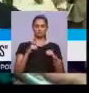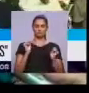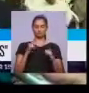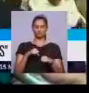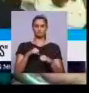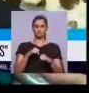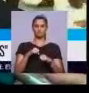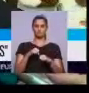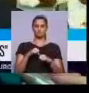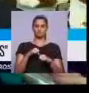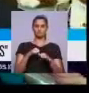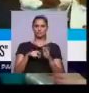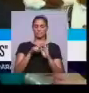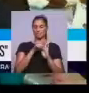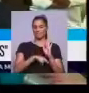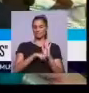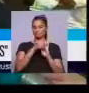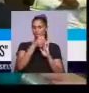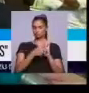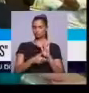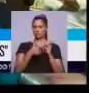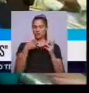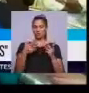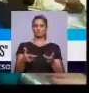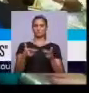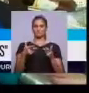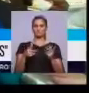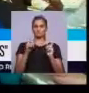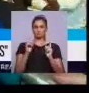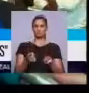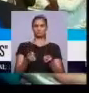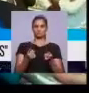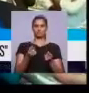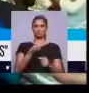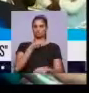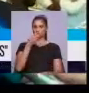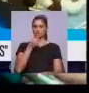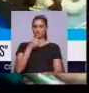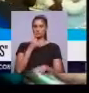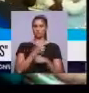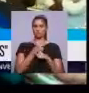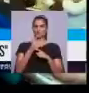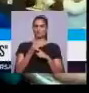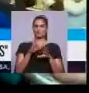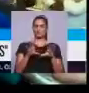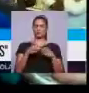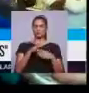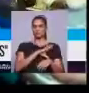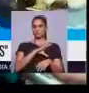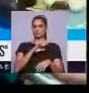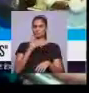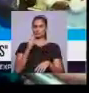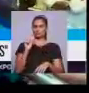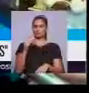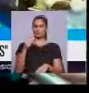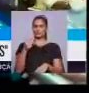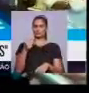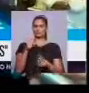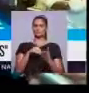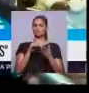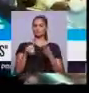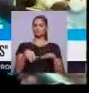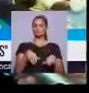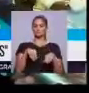tem uma série de medidas para o imediato que justificaram porque é que as configurações para tornais e objeto